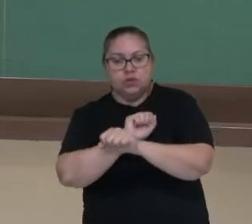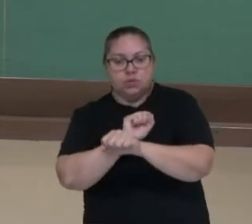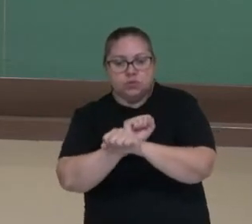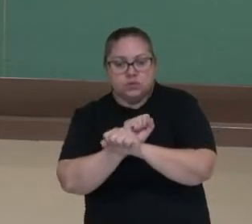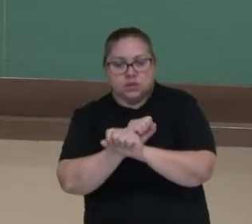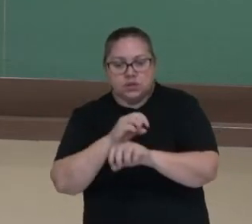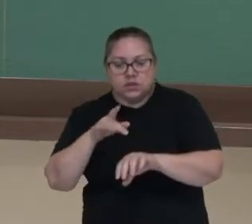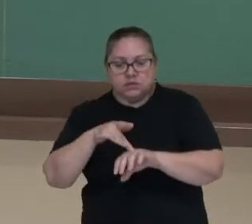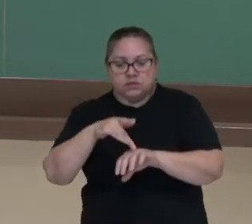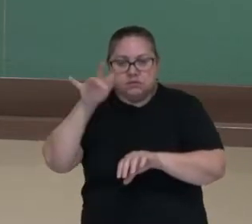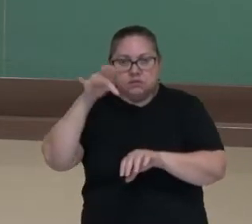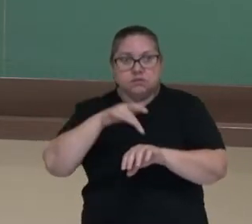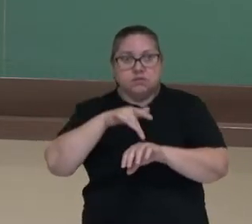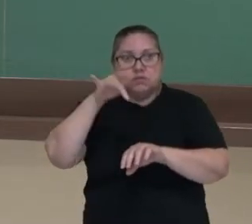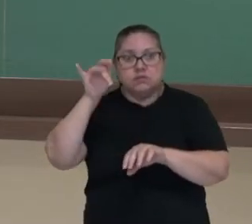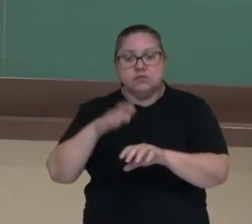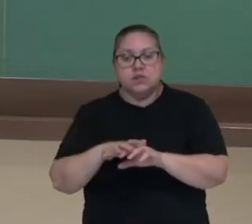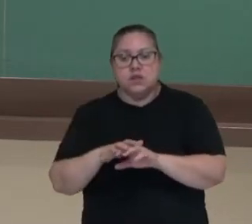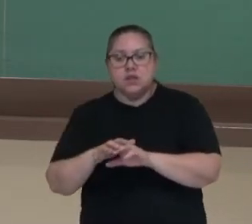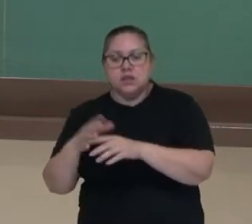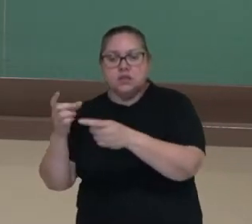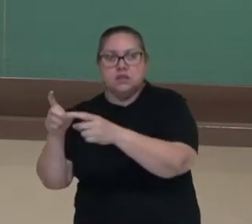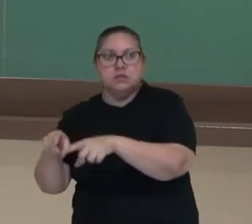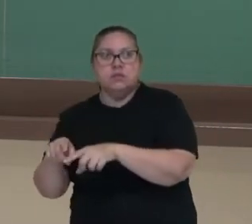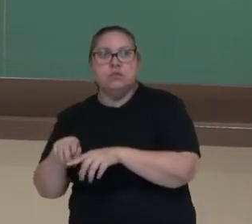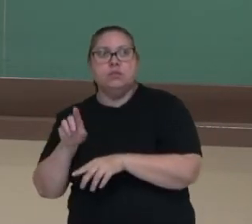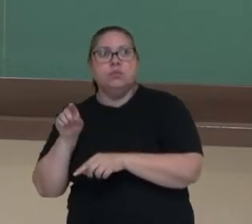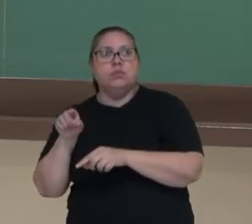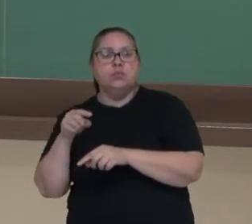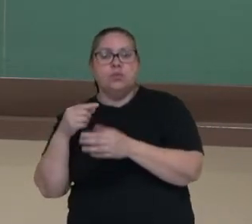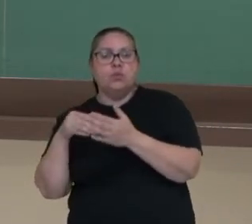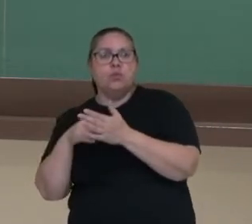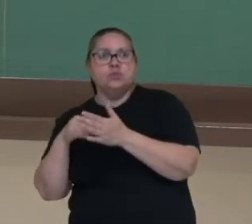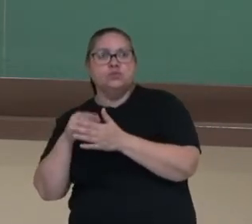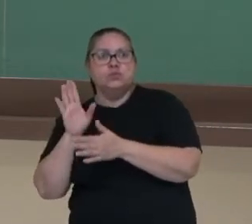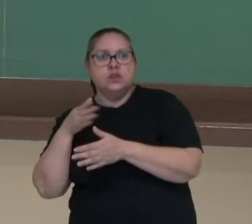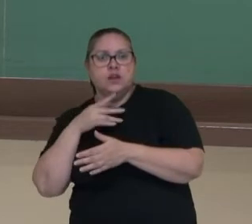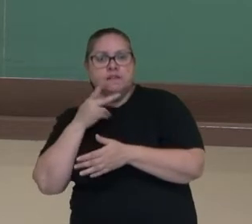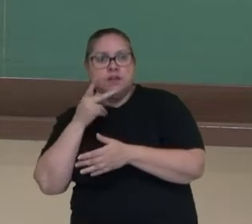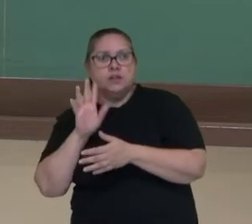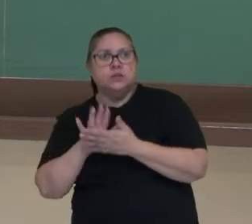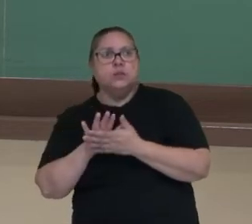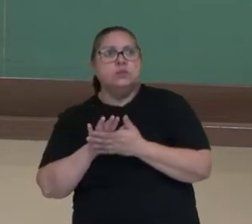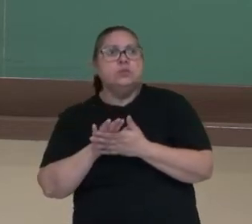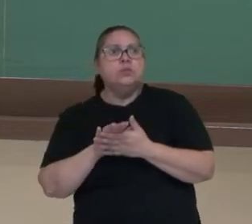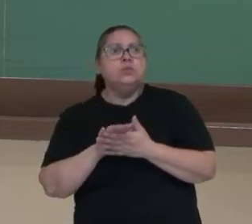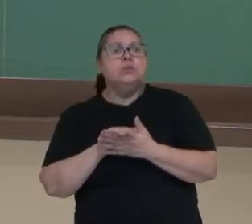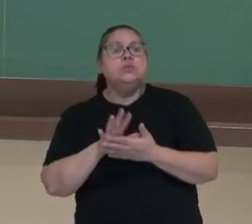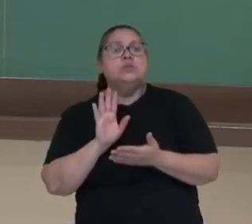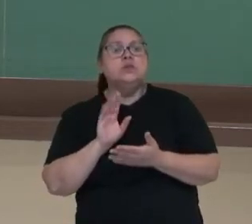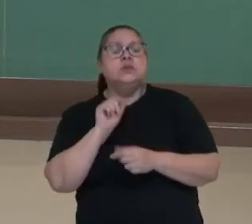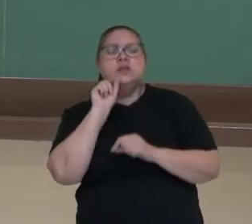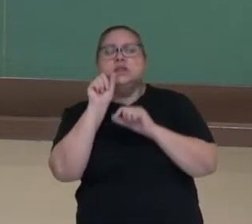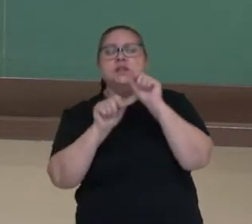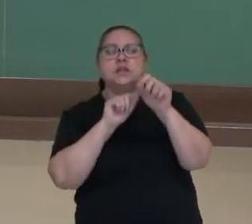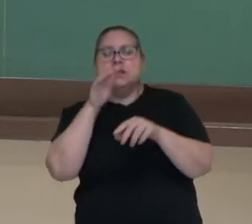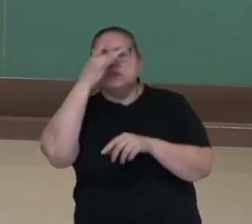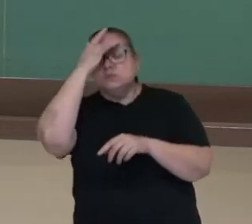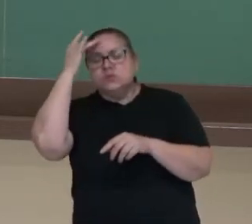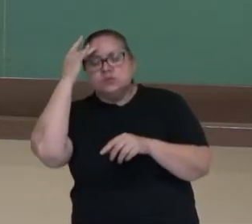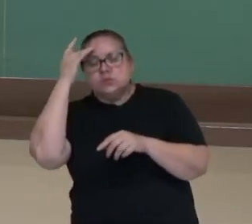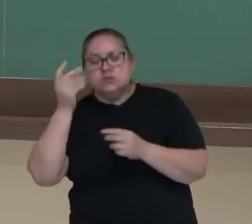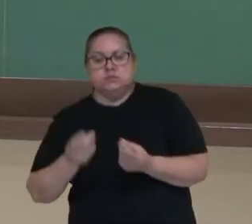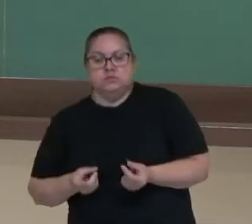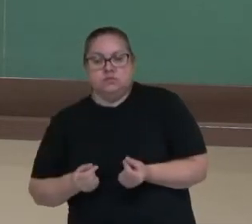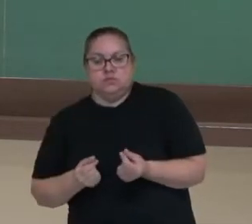e sertanismo de contrato. Já te falo sobre esse pontinho aqui bem interessante. Quem eram as pessoas que